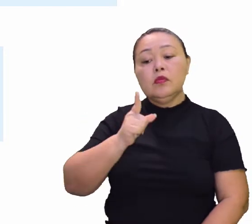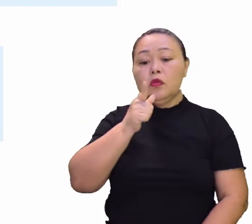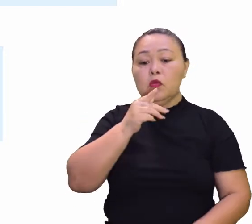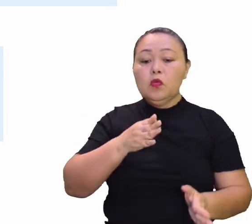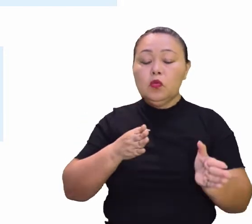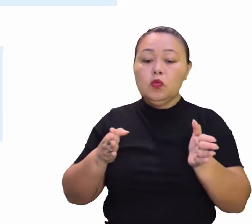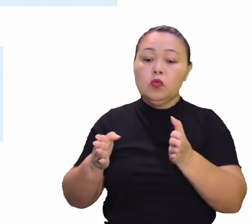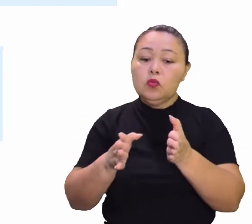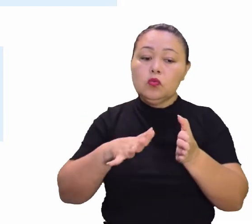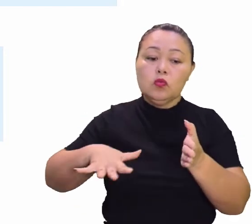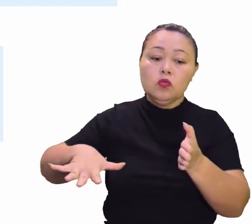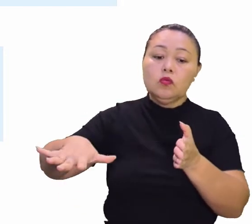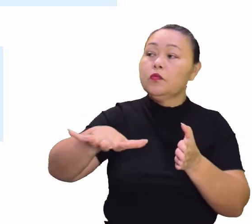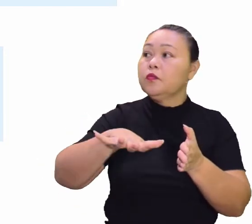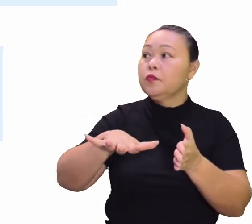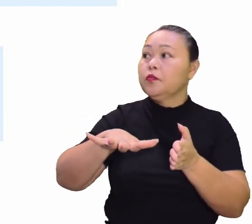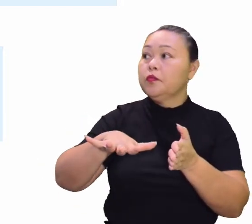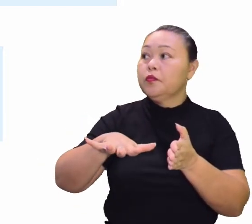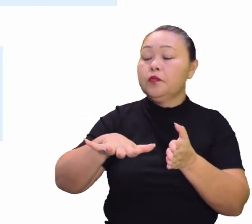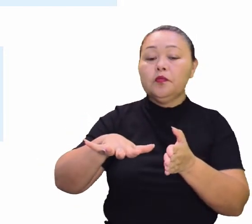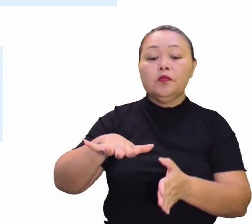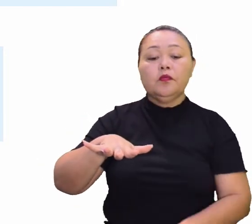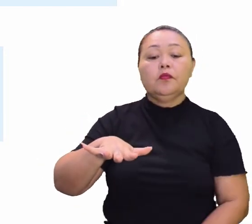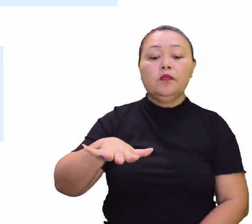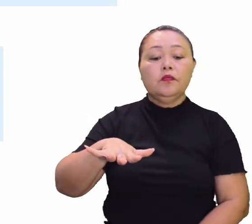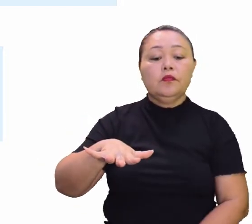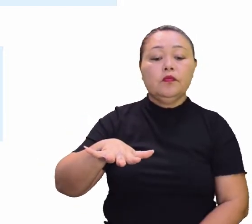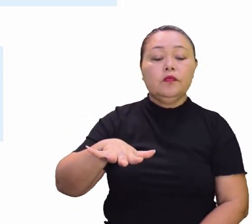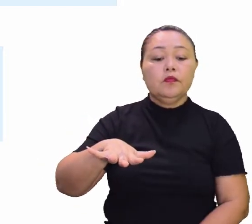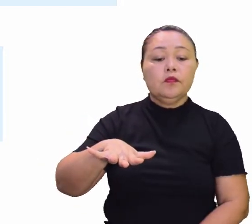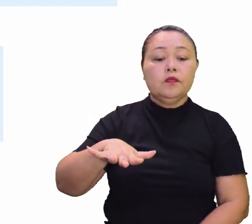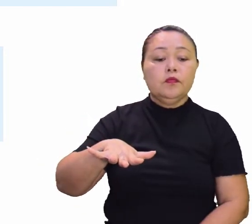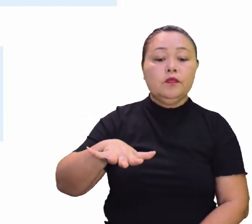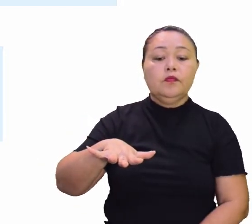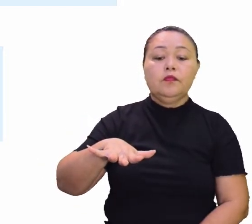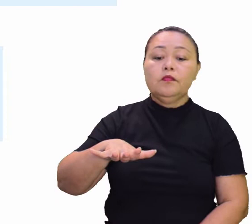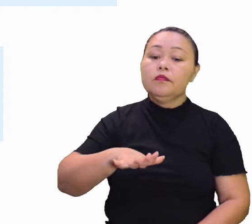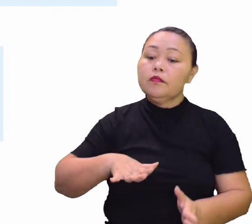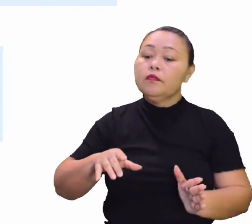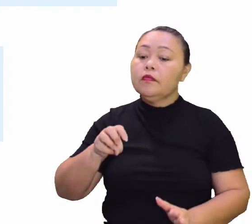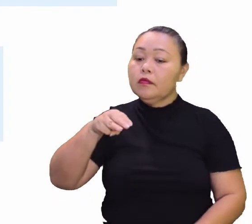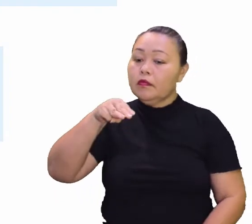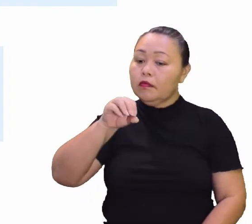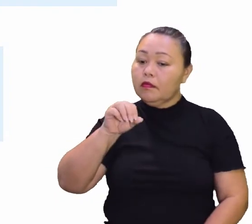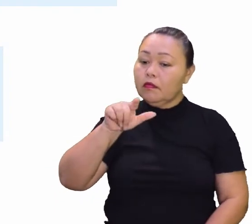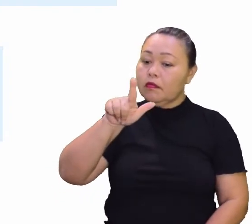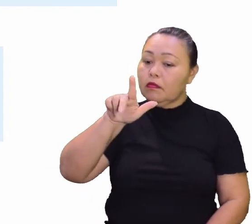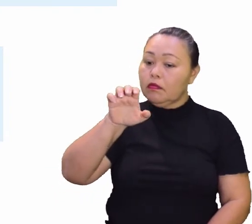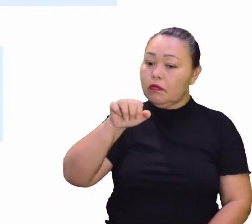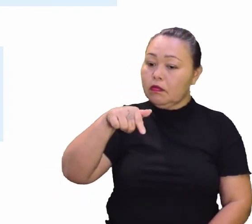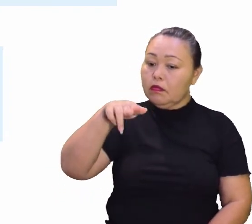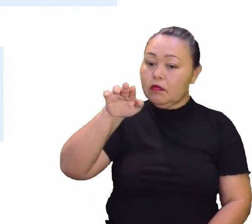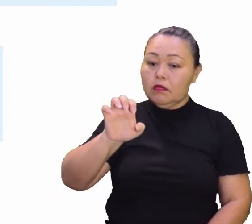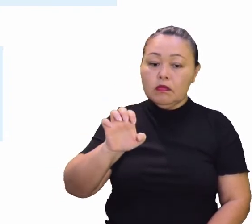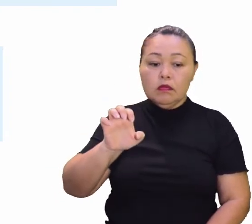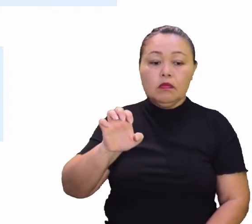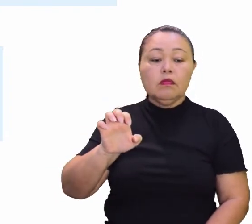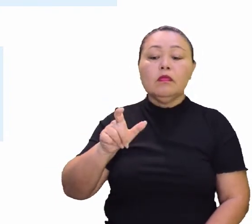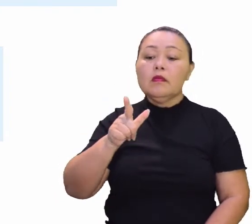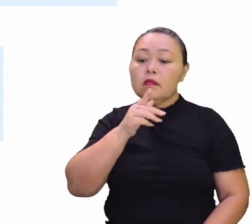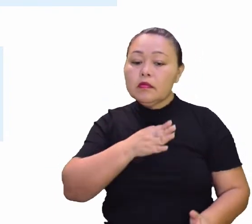Lá na região do Rio Moleque, ó. No encontro do Rio Moleque, do